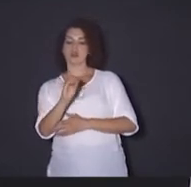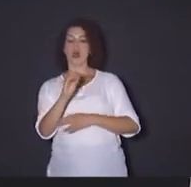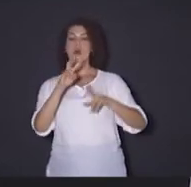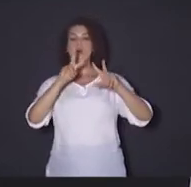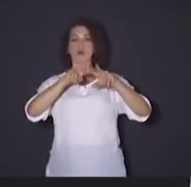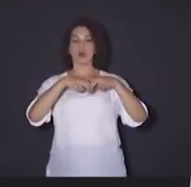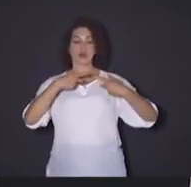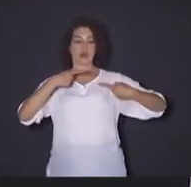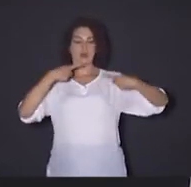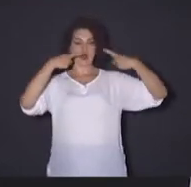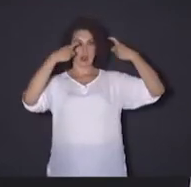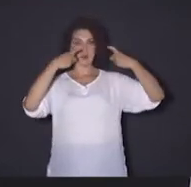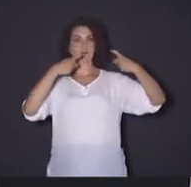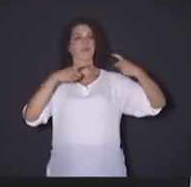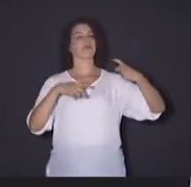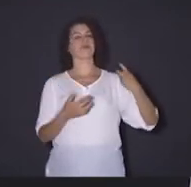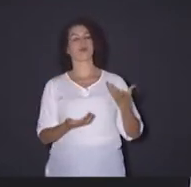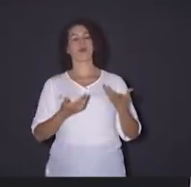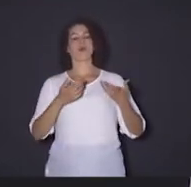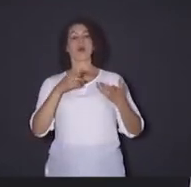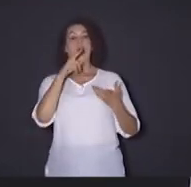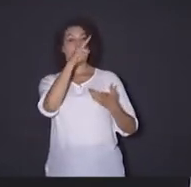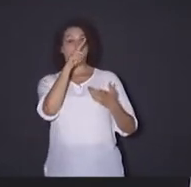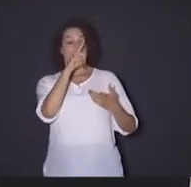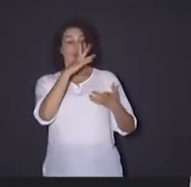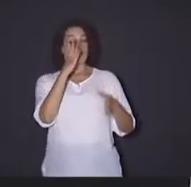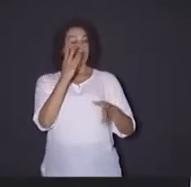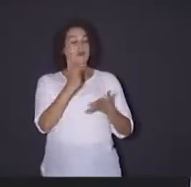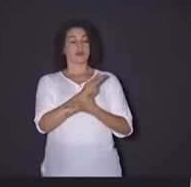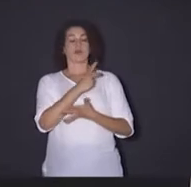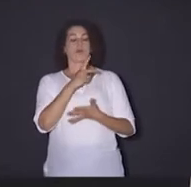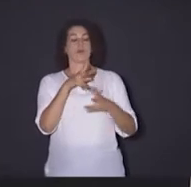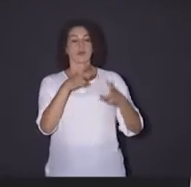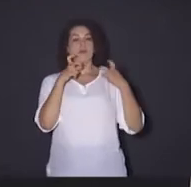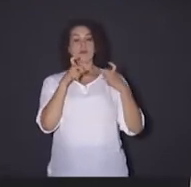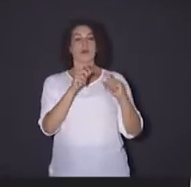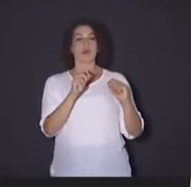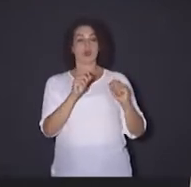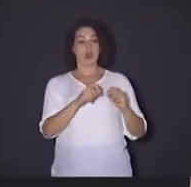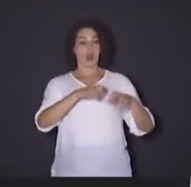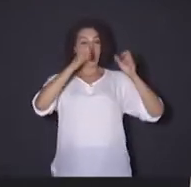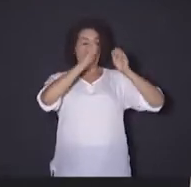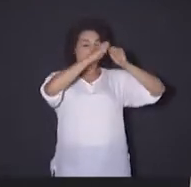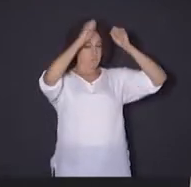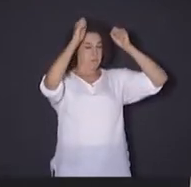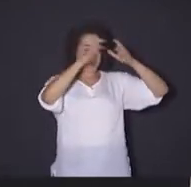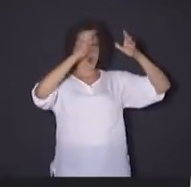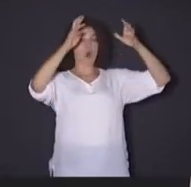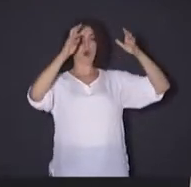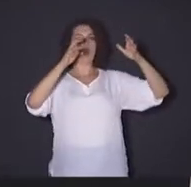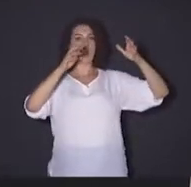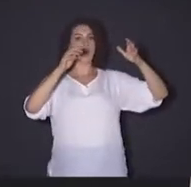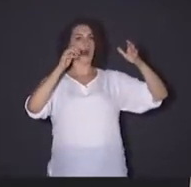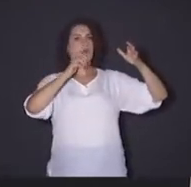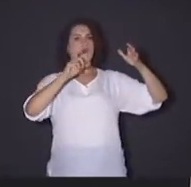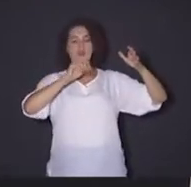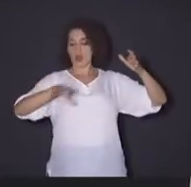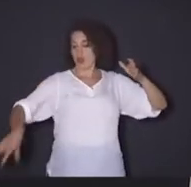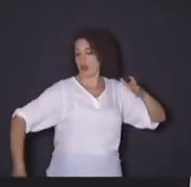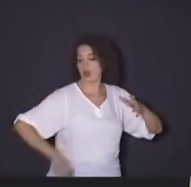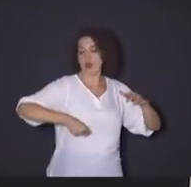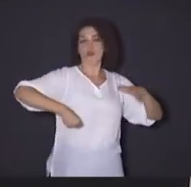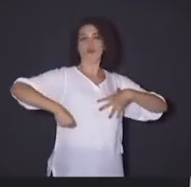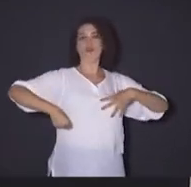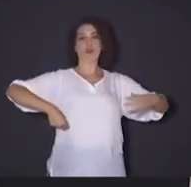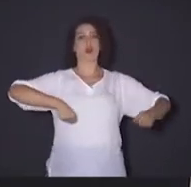bomba caiu às mulheres pegavam suas crianças é um primeiro da bunda s impulso nessa esse ímpeto